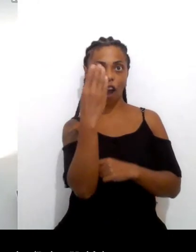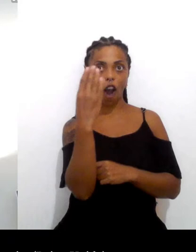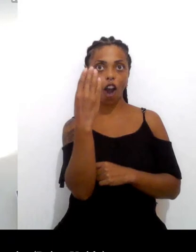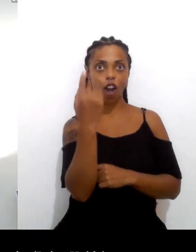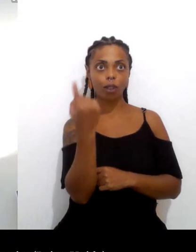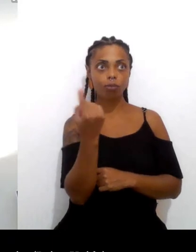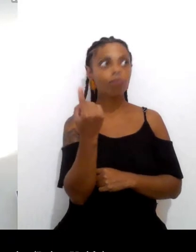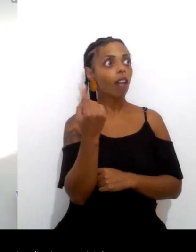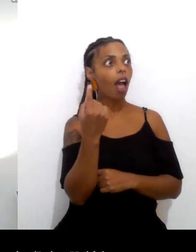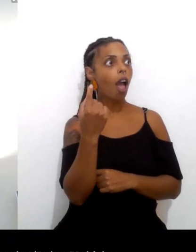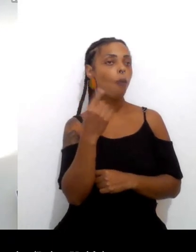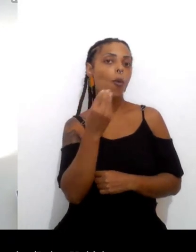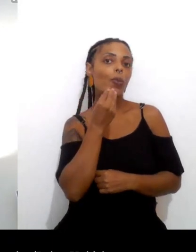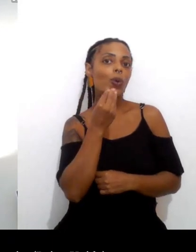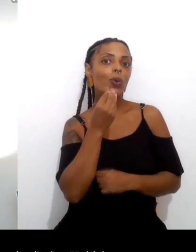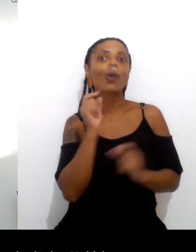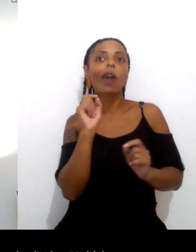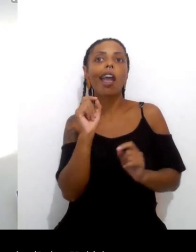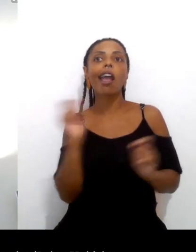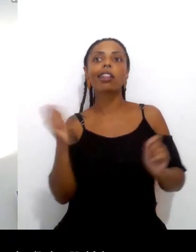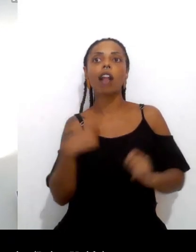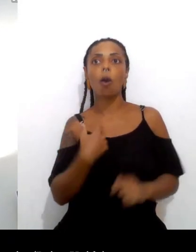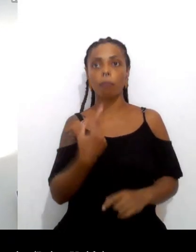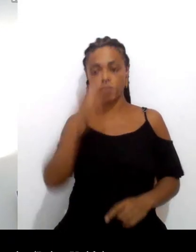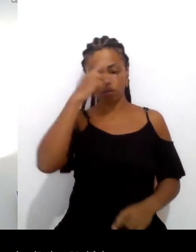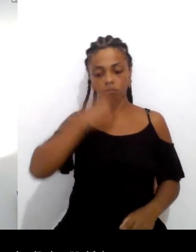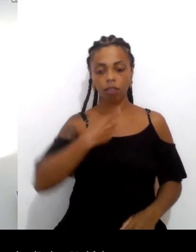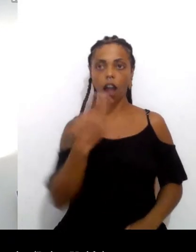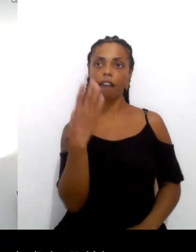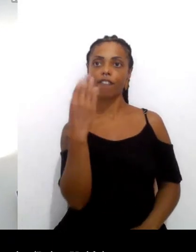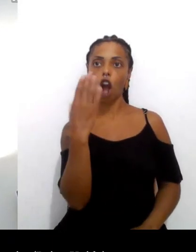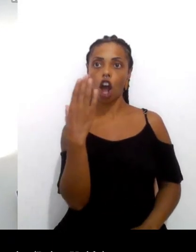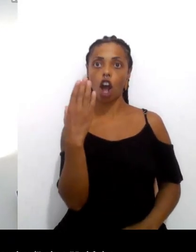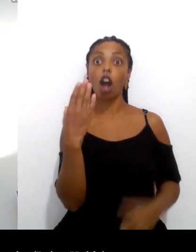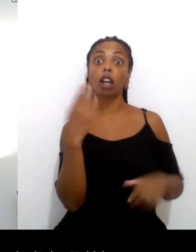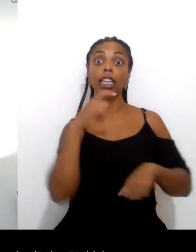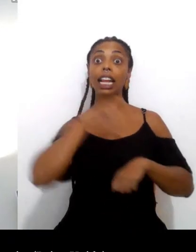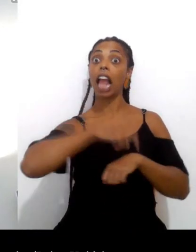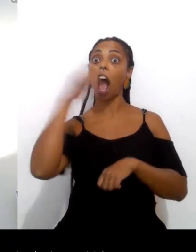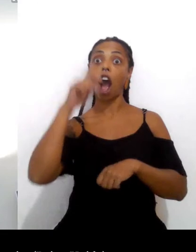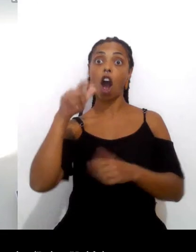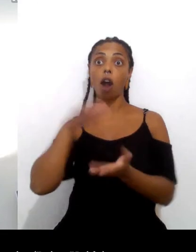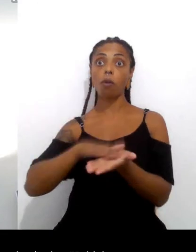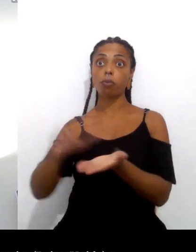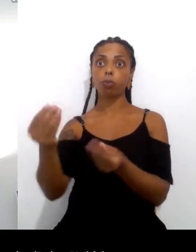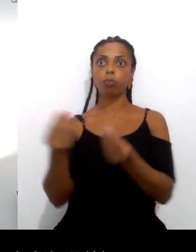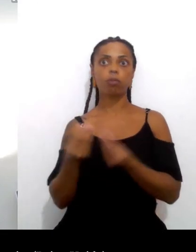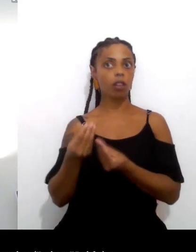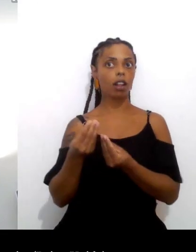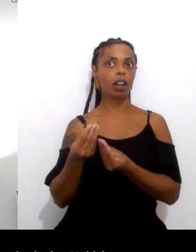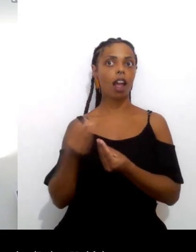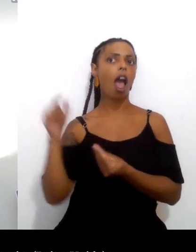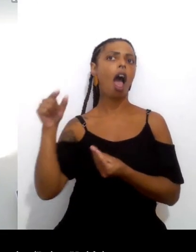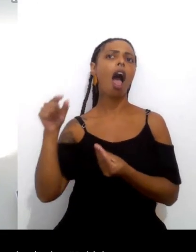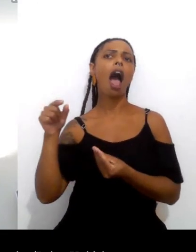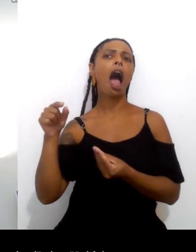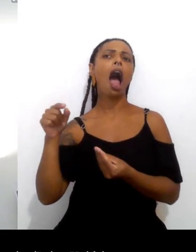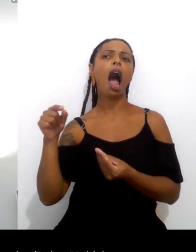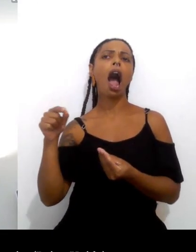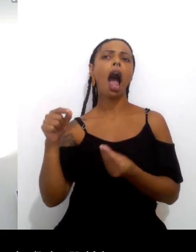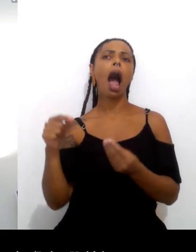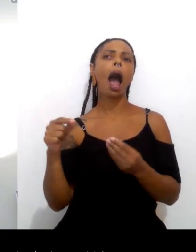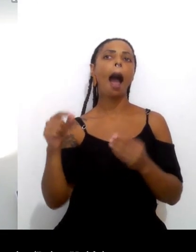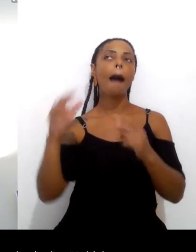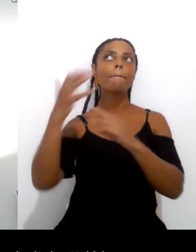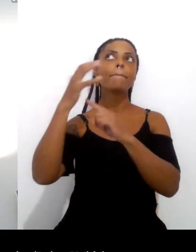a oportunidade de tirar uma foto você mesmo e era revelado automaticamente quer dizer a máquina não se preocupa com a Sexualidade da pessoa